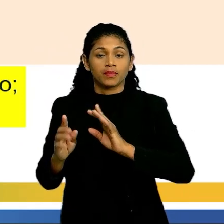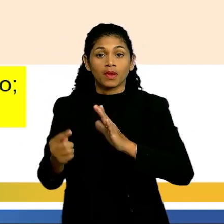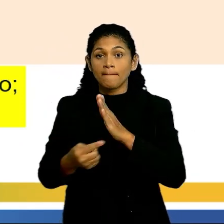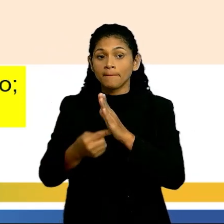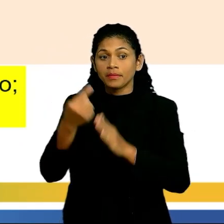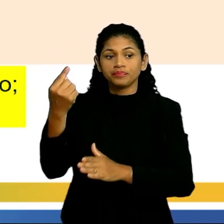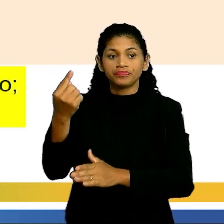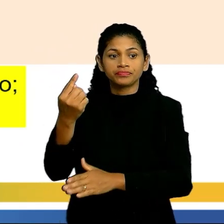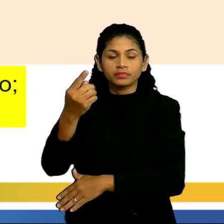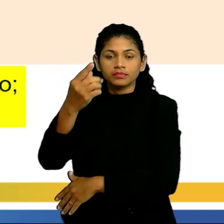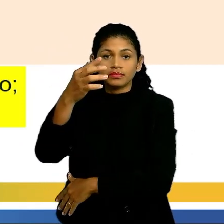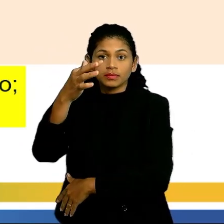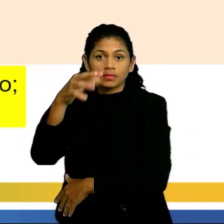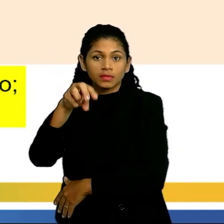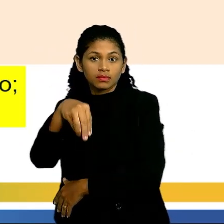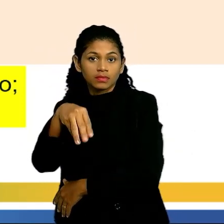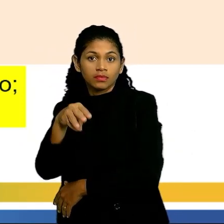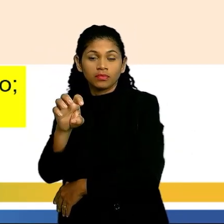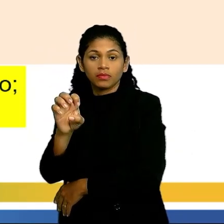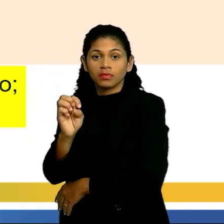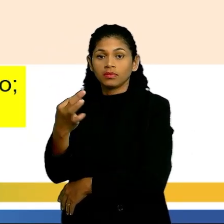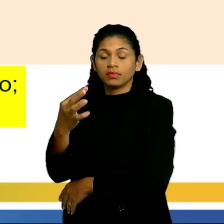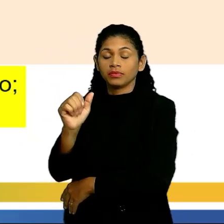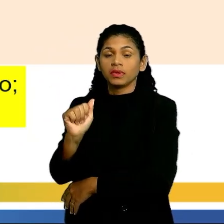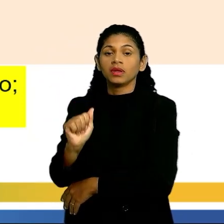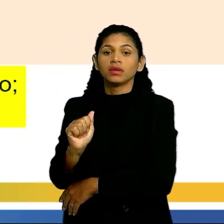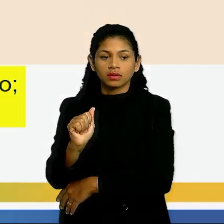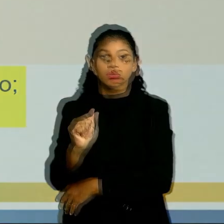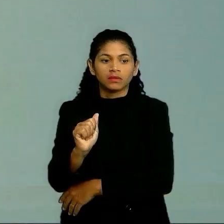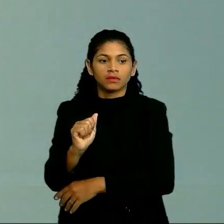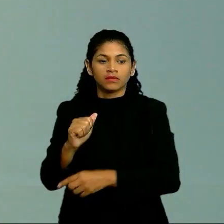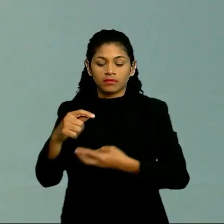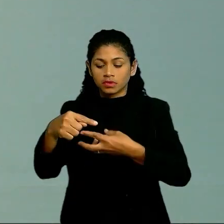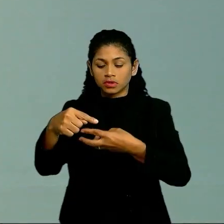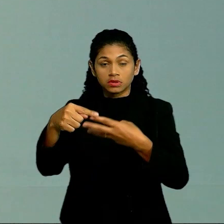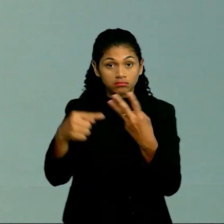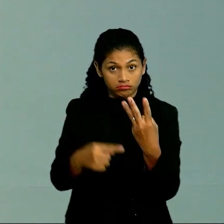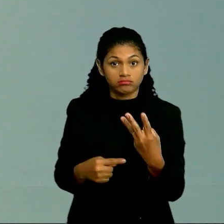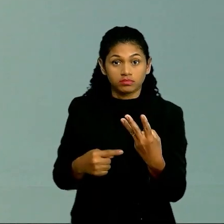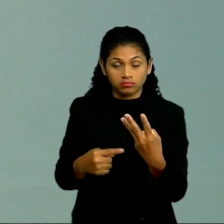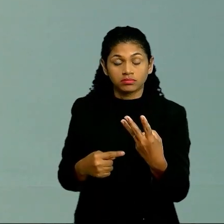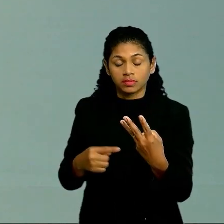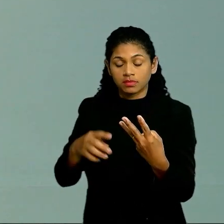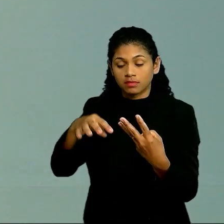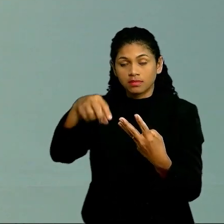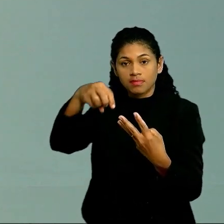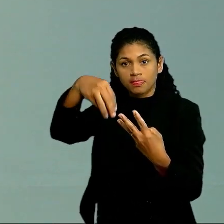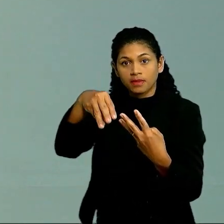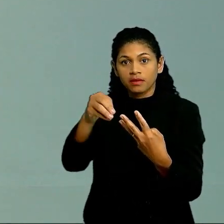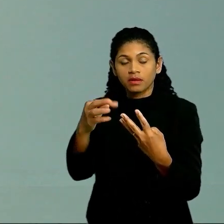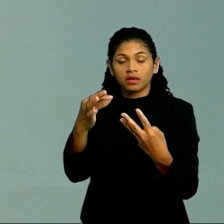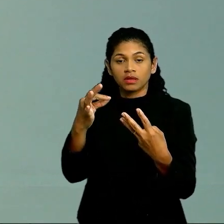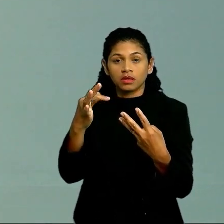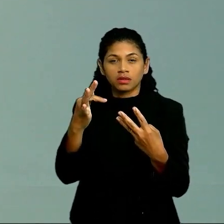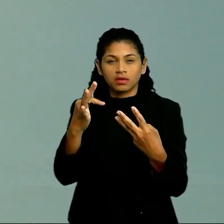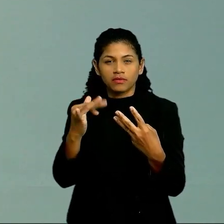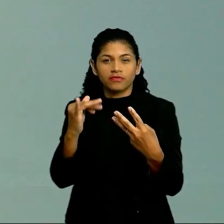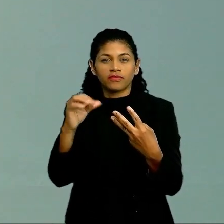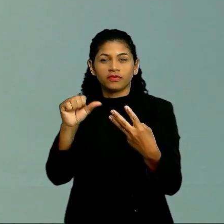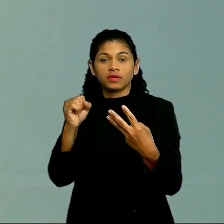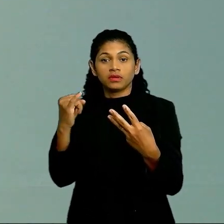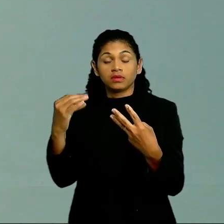metafísica. Segundo, a religião. E terceiro, a moral. Então, por que ele critica a metafísica?